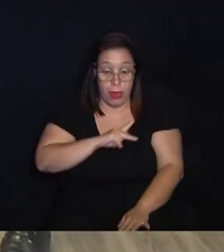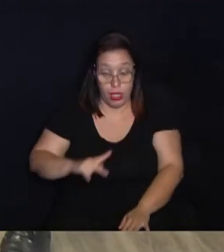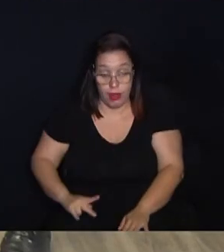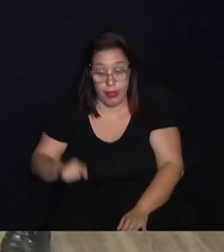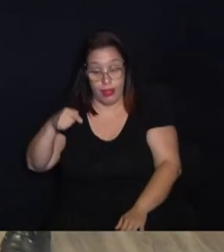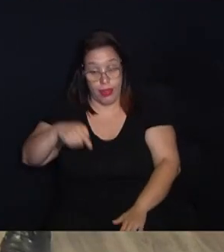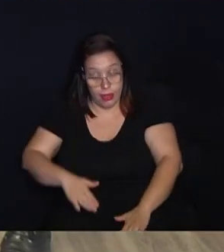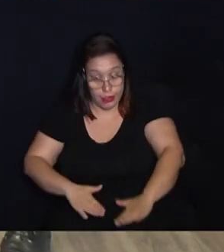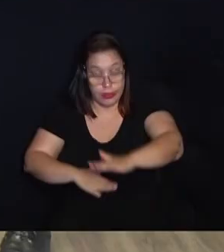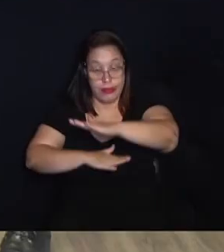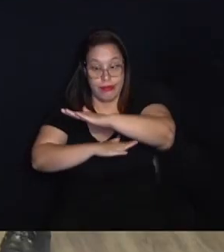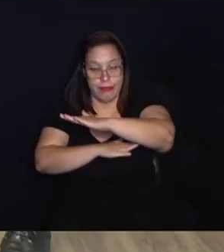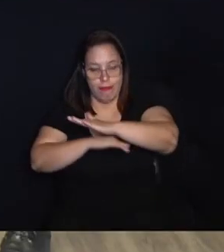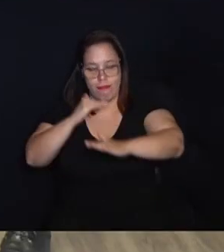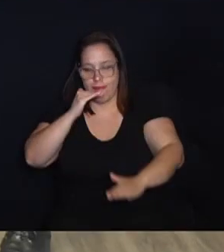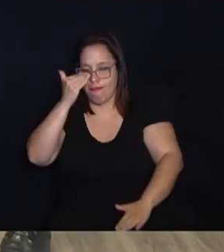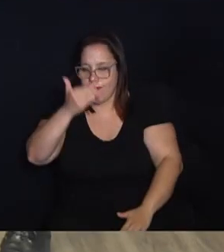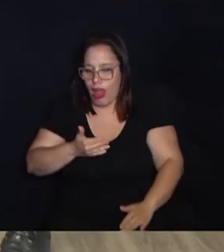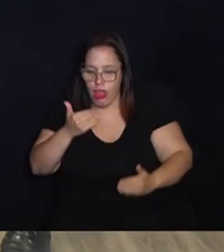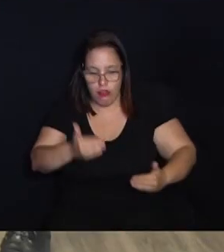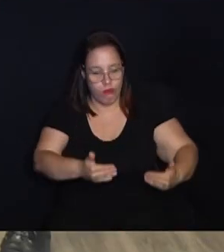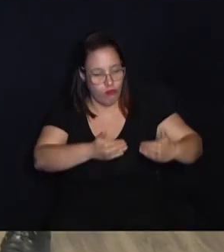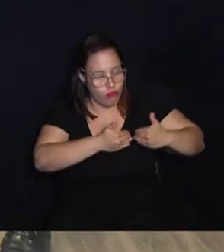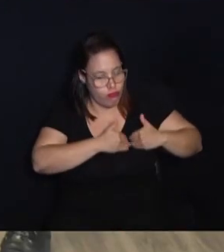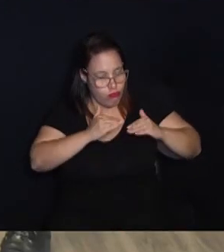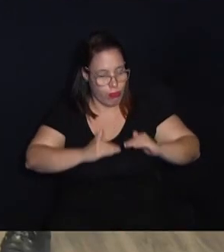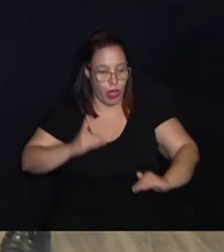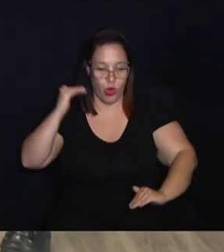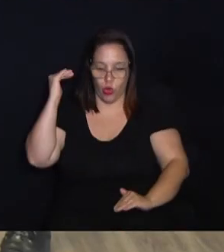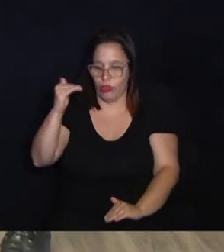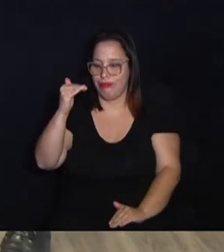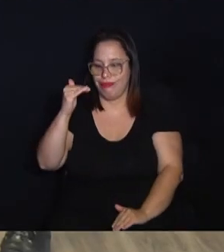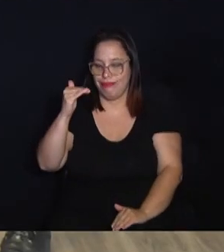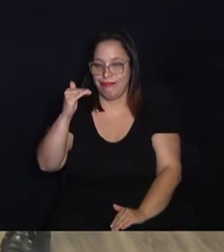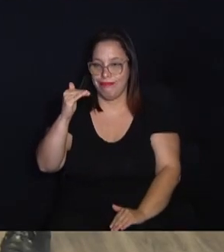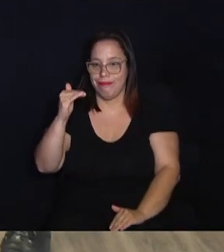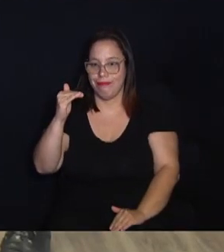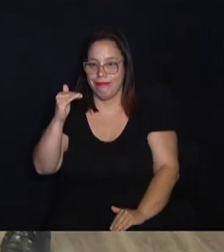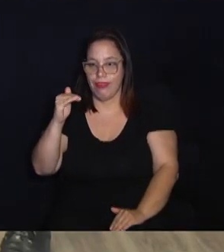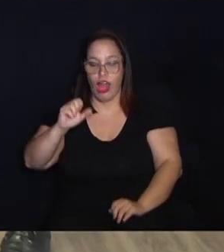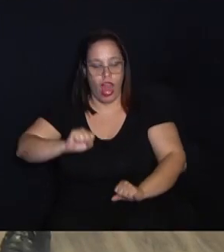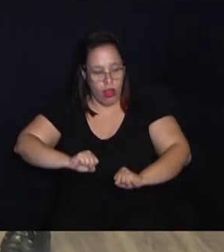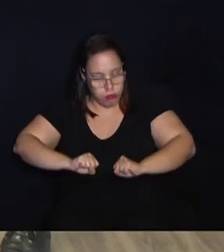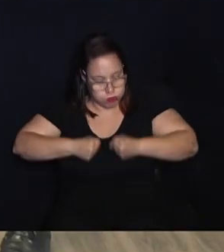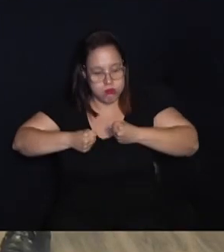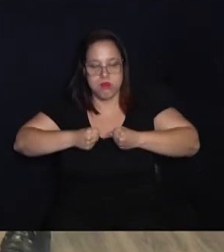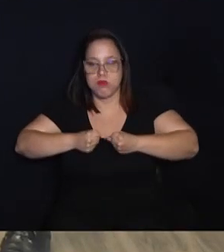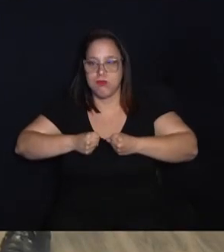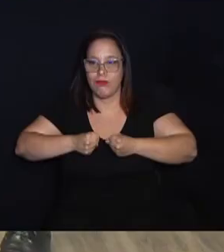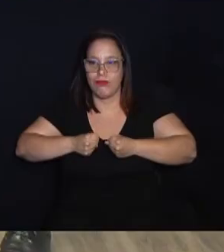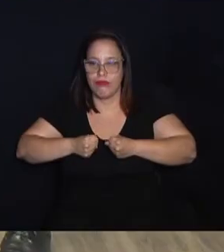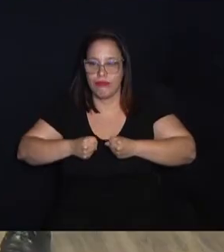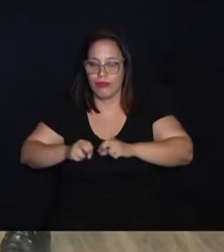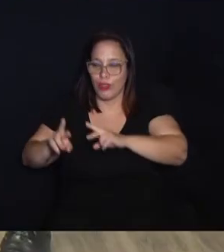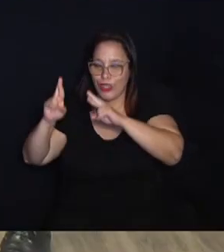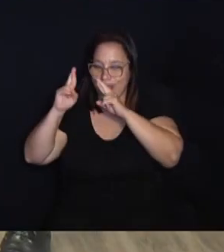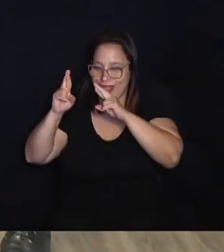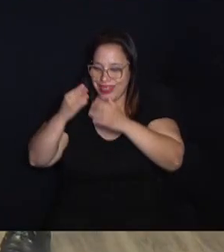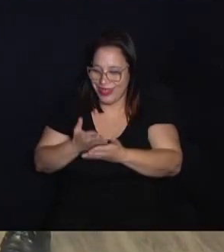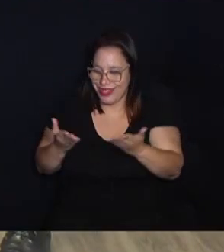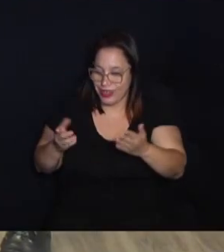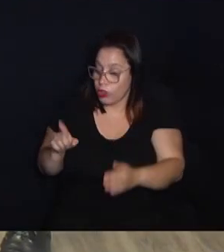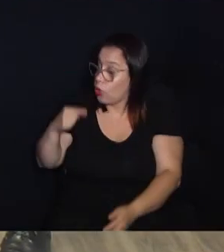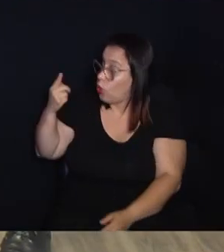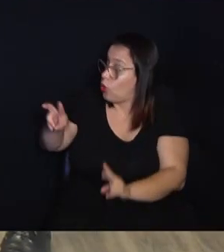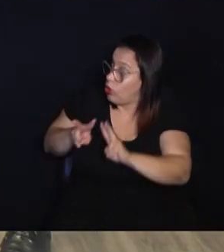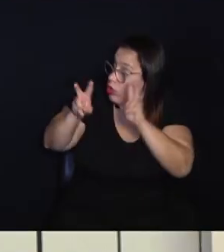Câmara, além da honra, a responsabilidade ainda maior. E eu vou me esforçar para corresponder às expectativas. Outro